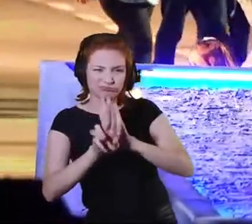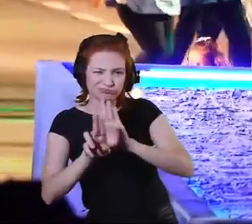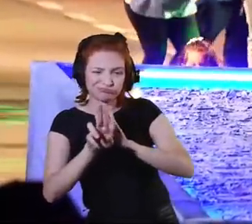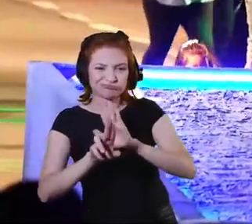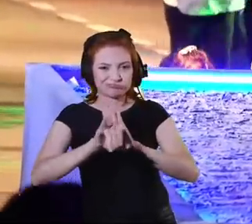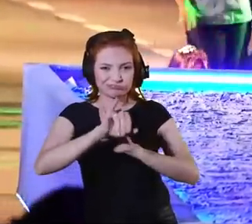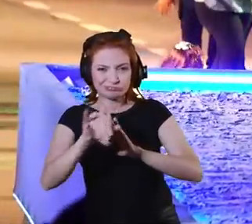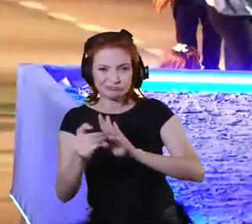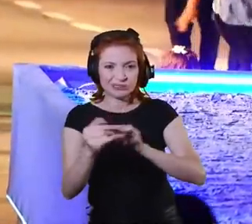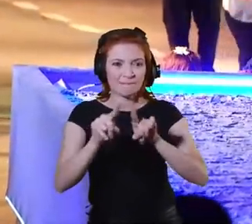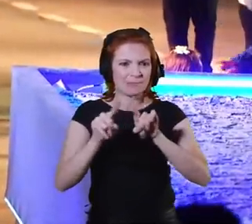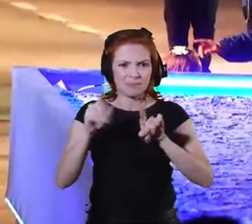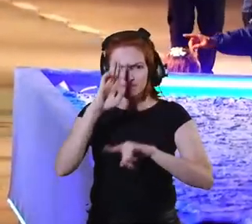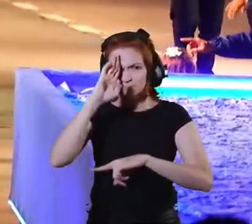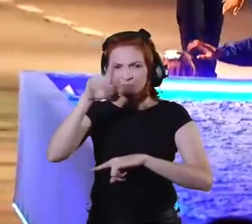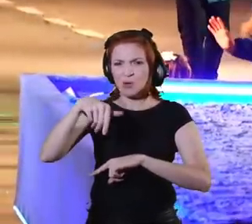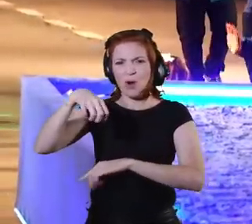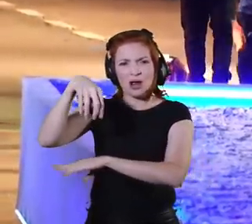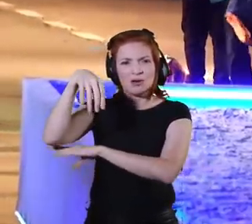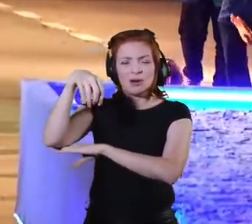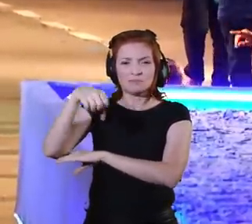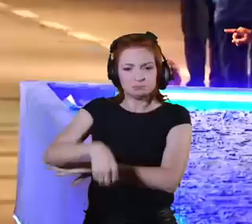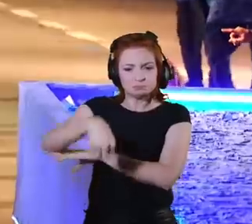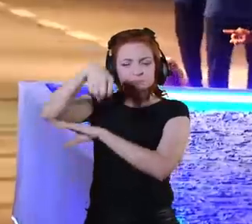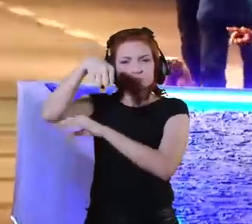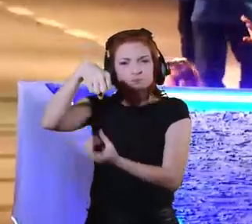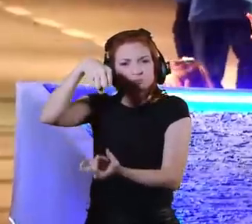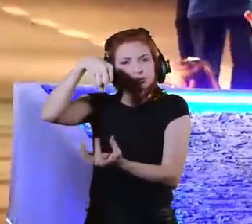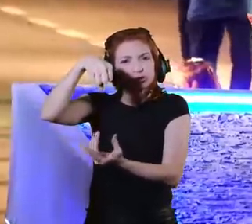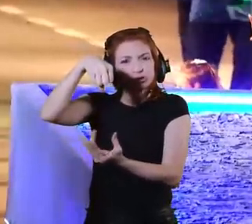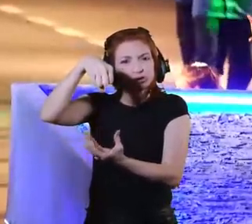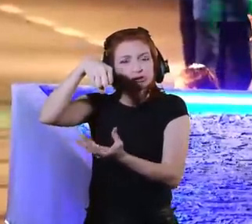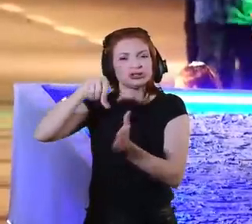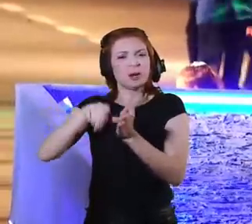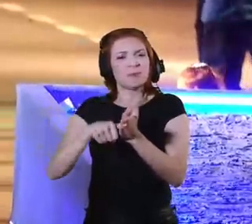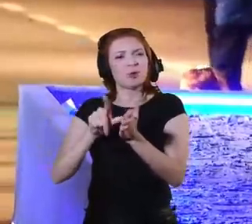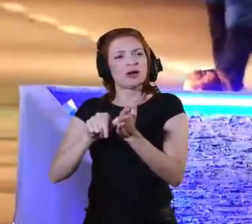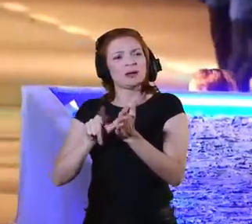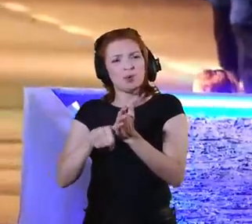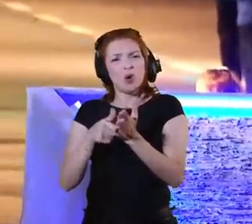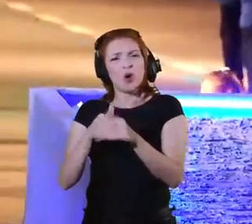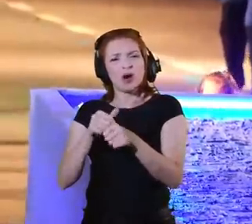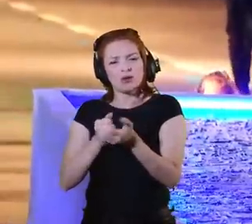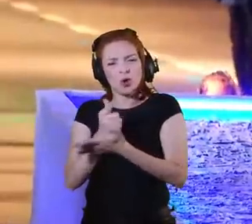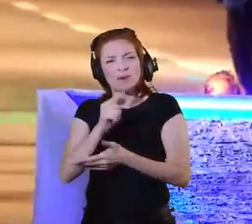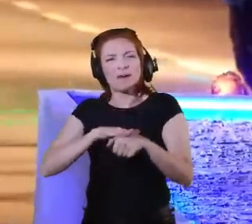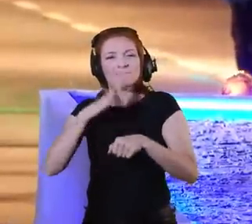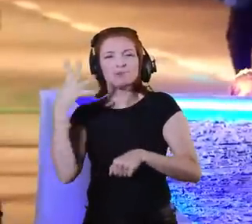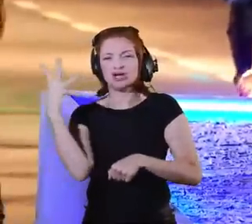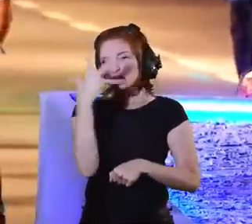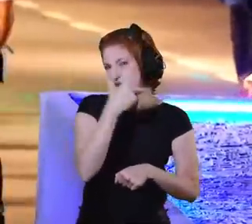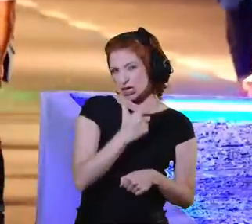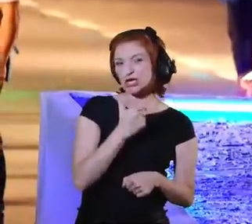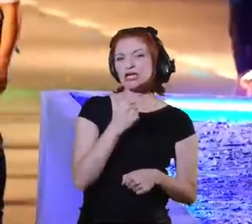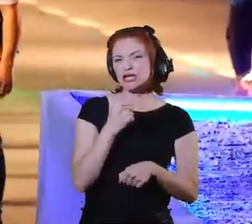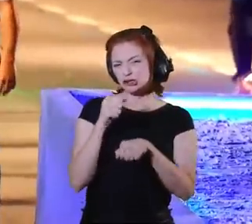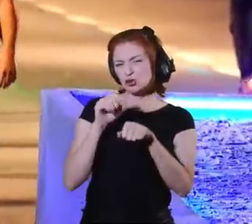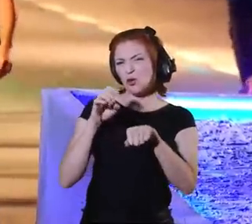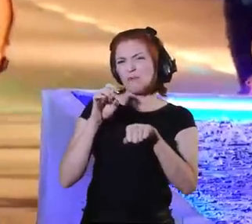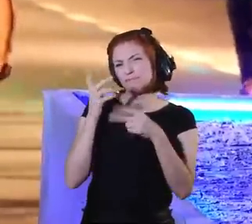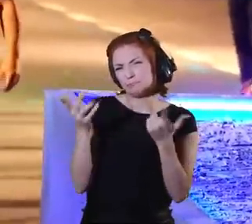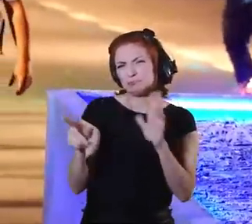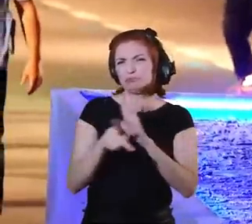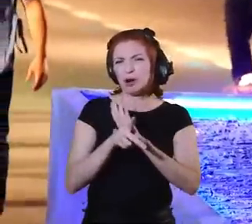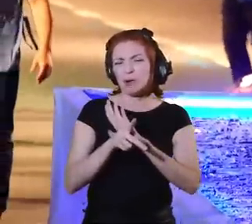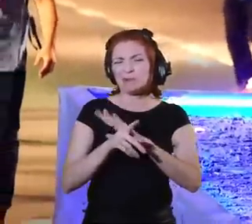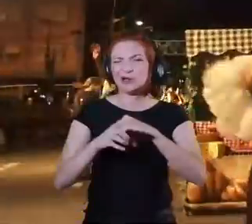lampião era o que mais predominava. Depois, com o tempo, já começou a se comprar lampiões mais bonitos, os tiaretos mais de vidros, uns